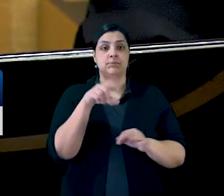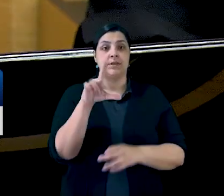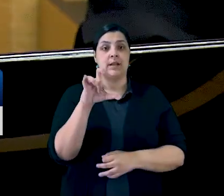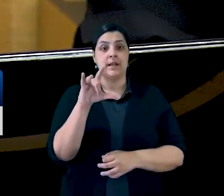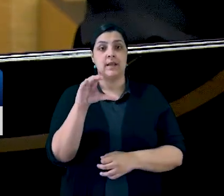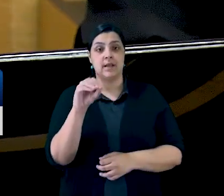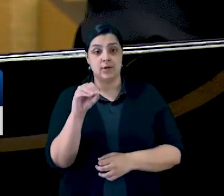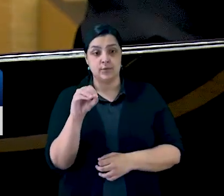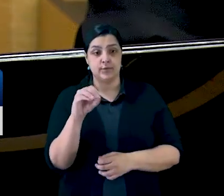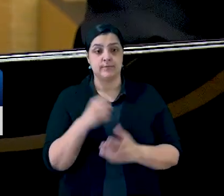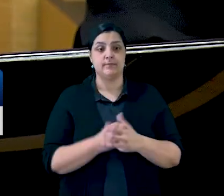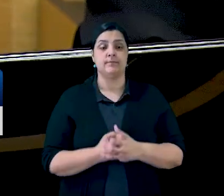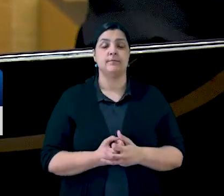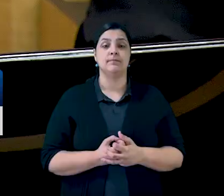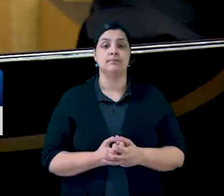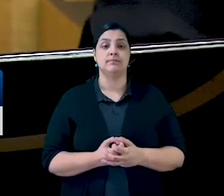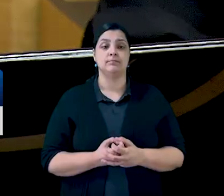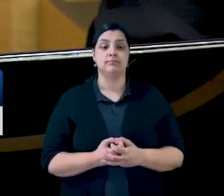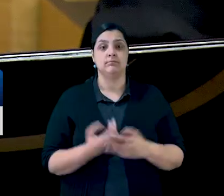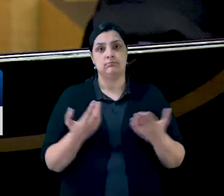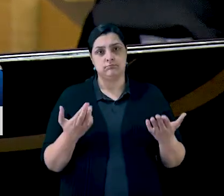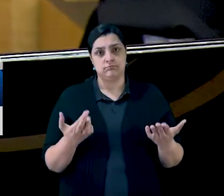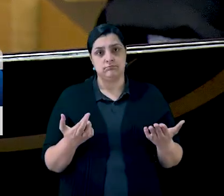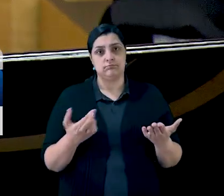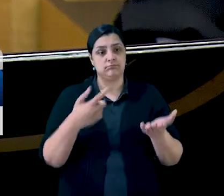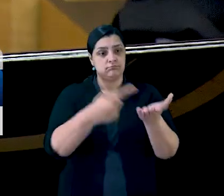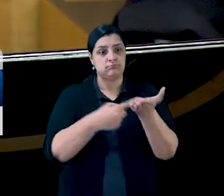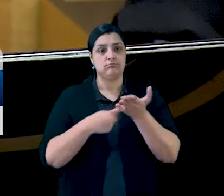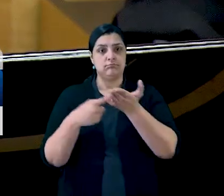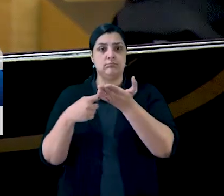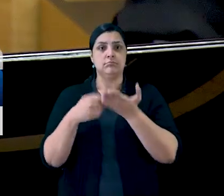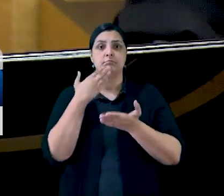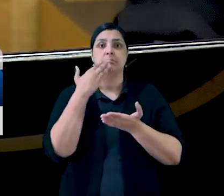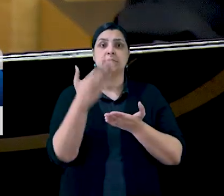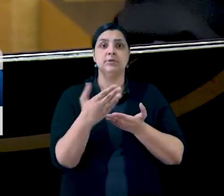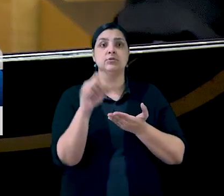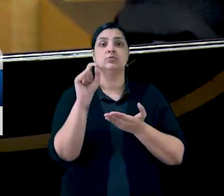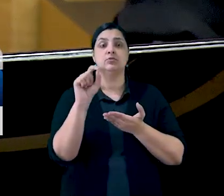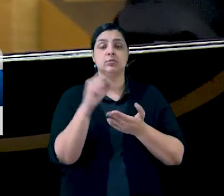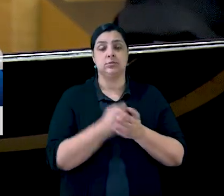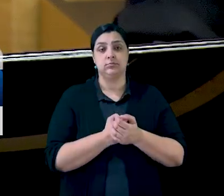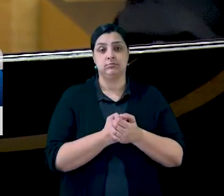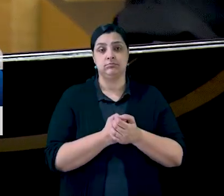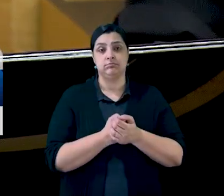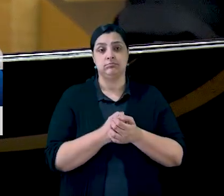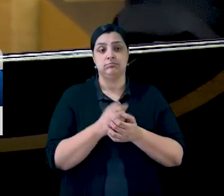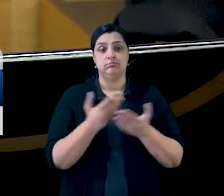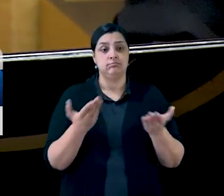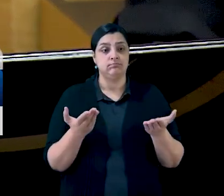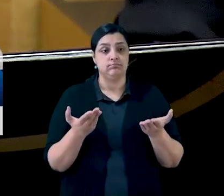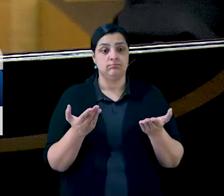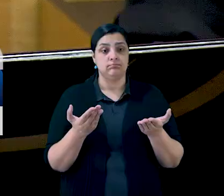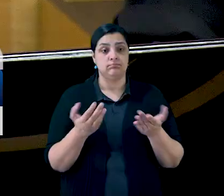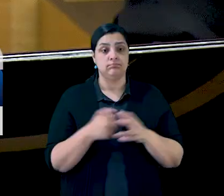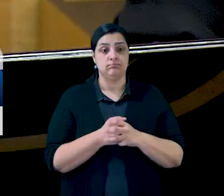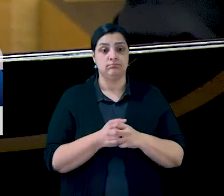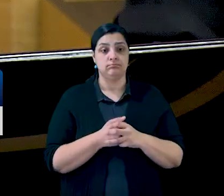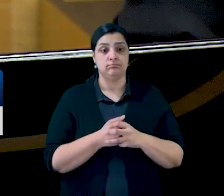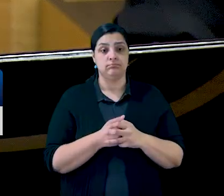pelo ministro Lélio Bentes Correia. A cláusula foi firmada invocando exatamente o princípio